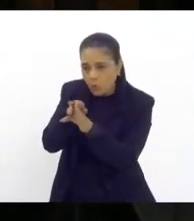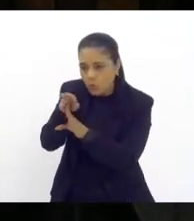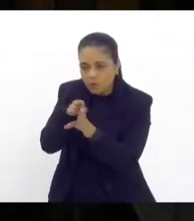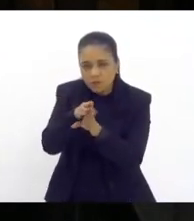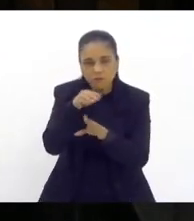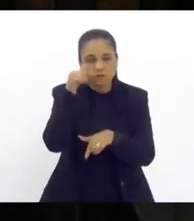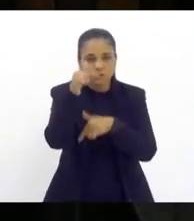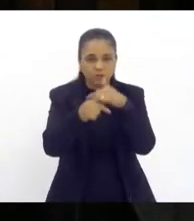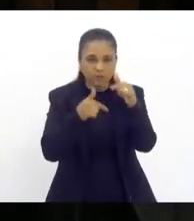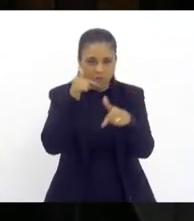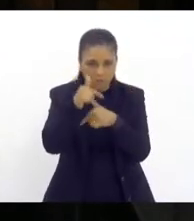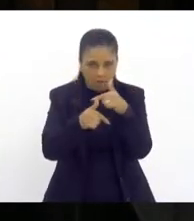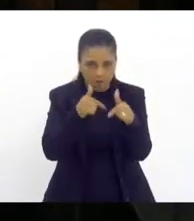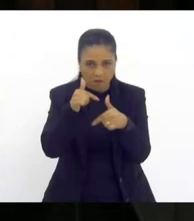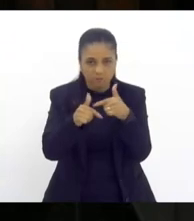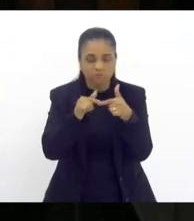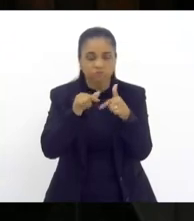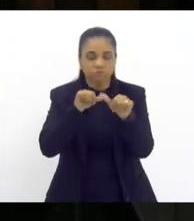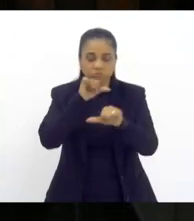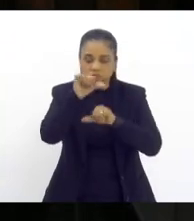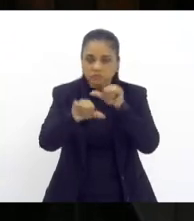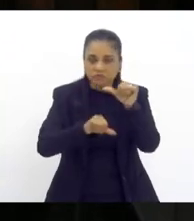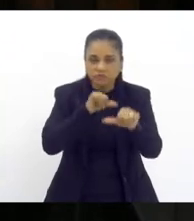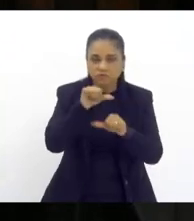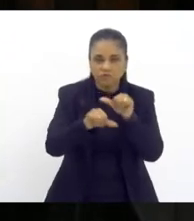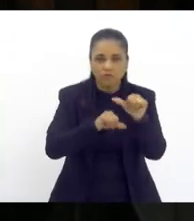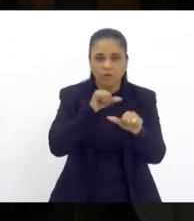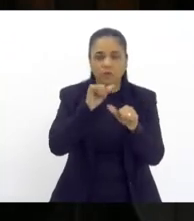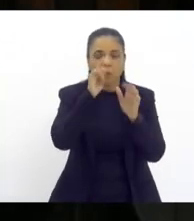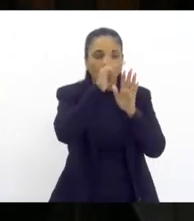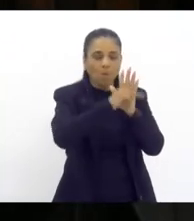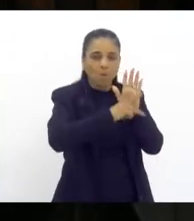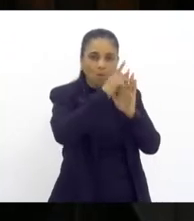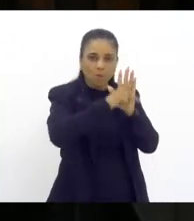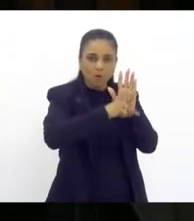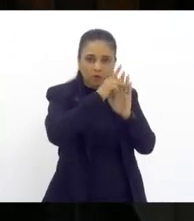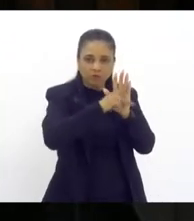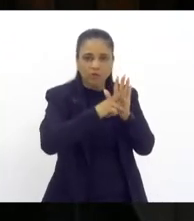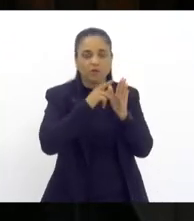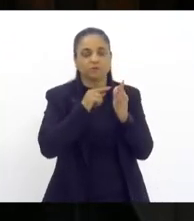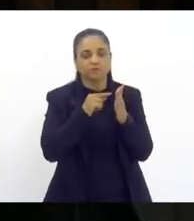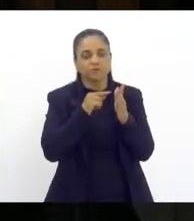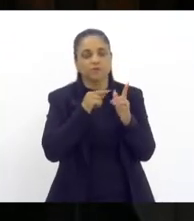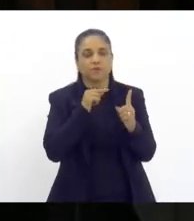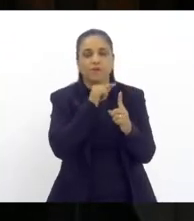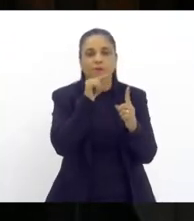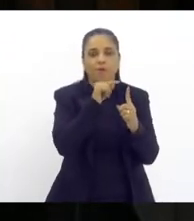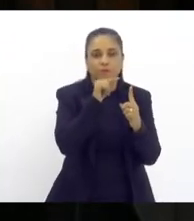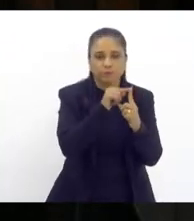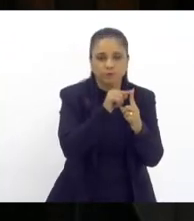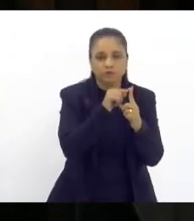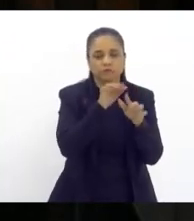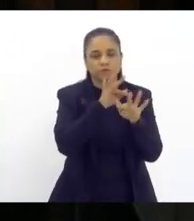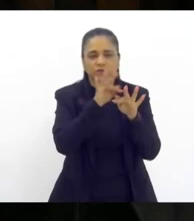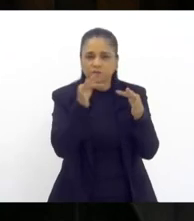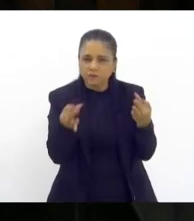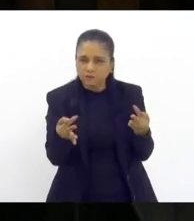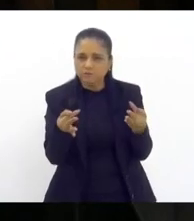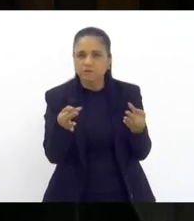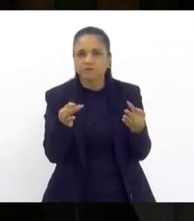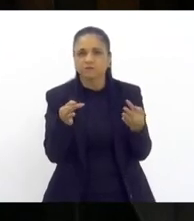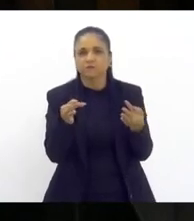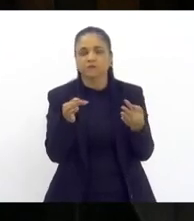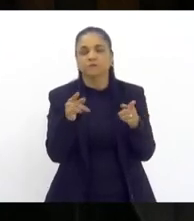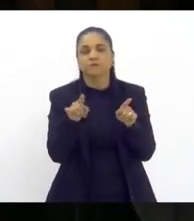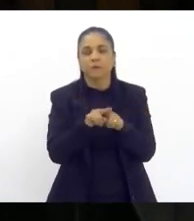que definem, por exemplo, a transformação de projetos autorizativos em projetos indicativos, indicações simples.